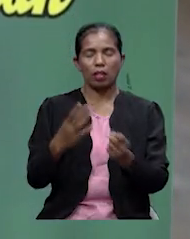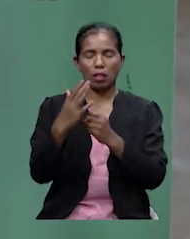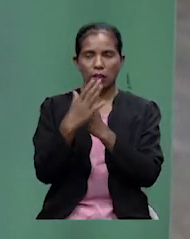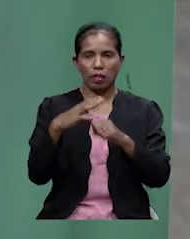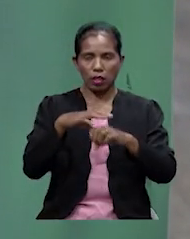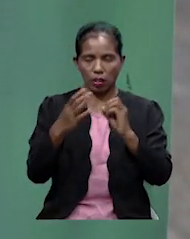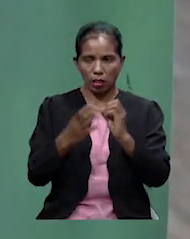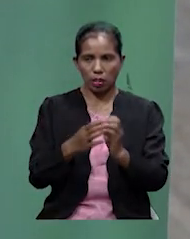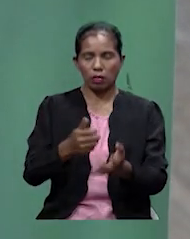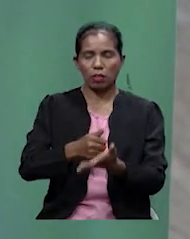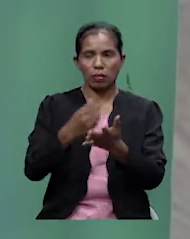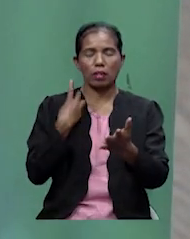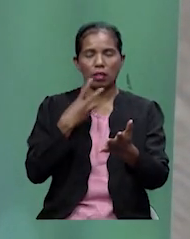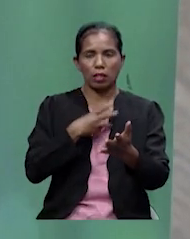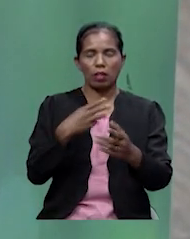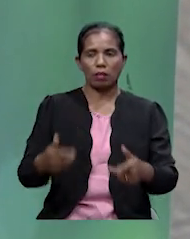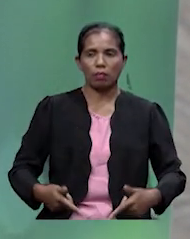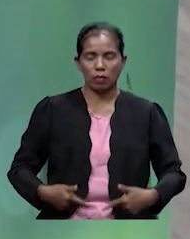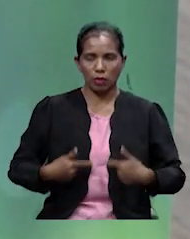outro. Lei untad ninha número